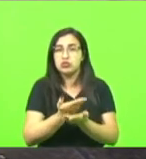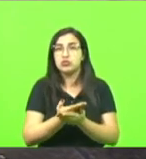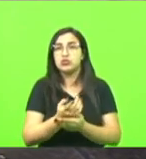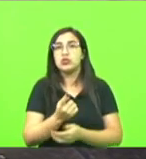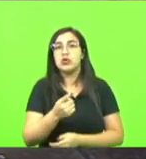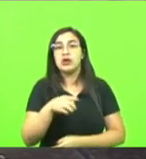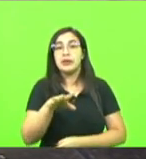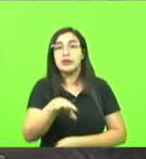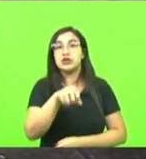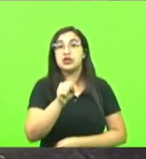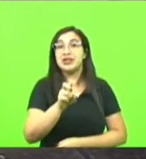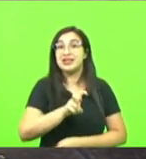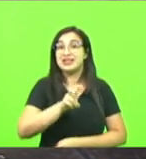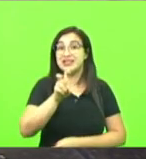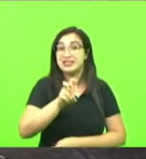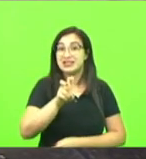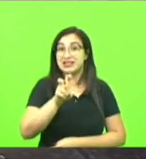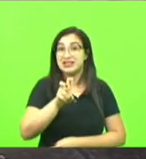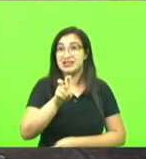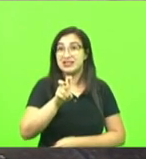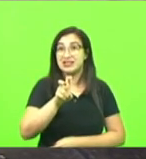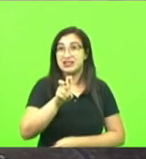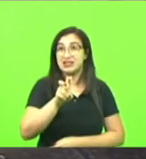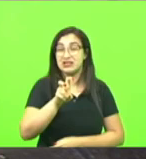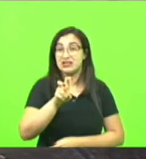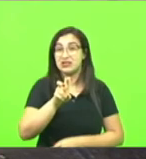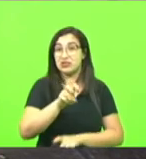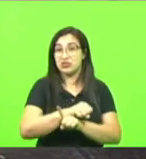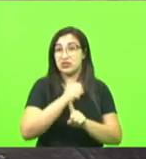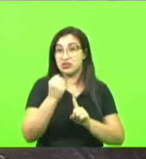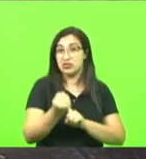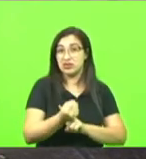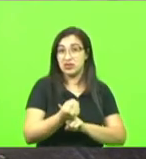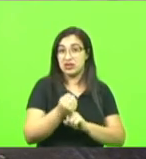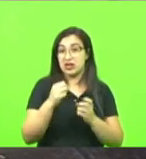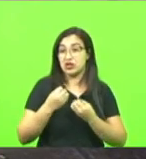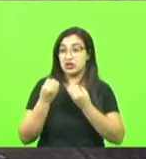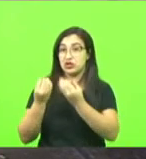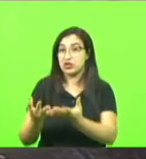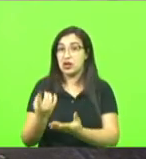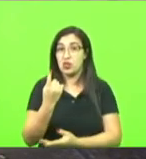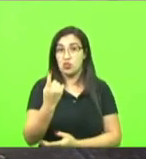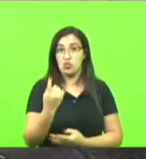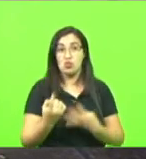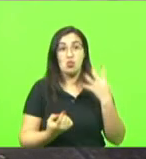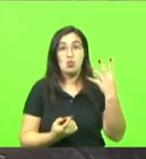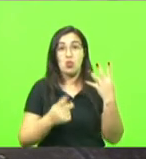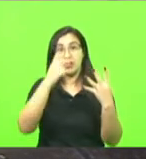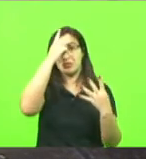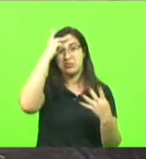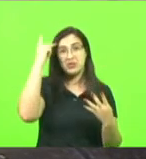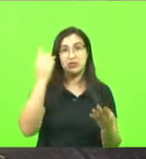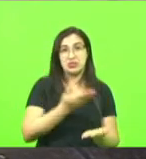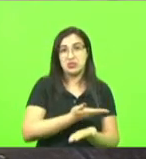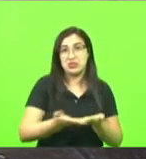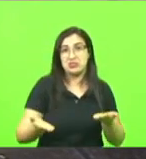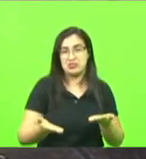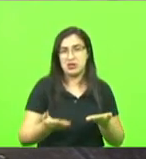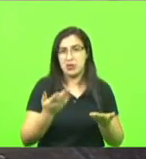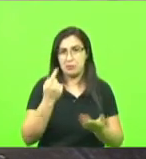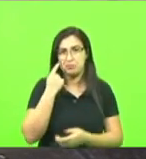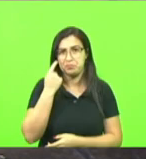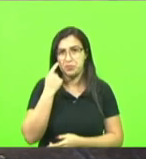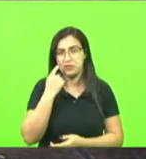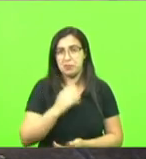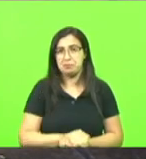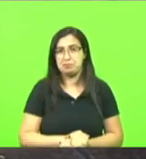5 da sociedade para devolver apenas 1. 4 ficam perdidos no caminho. Quer ver só?